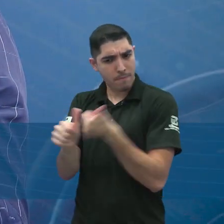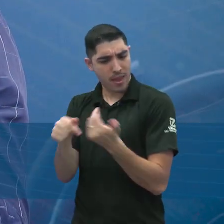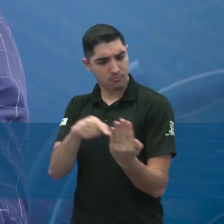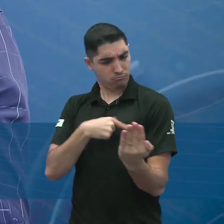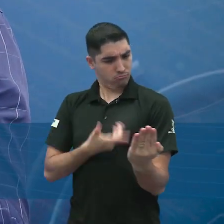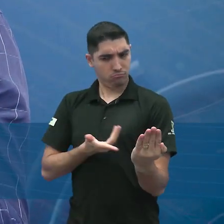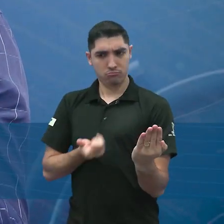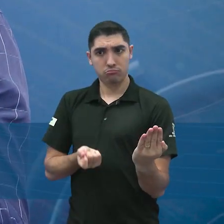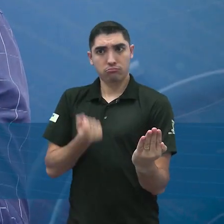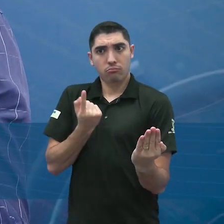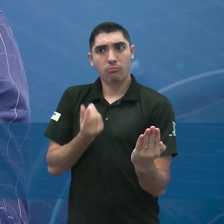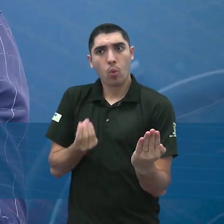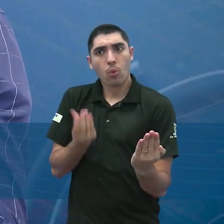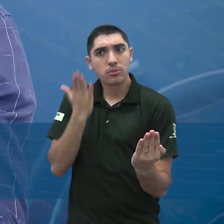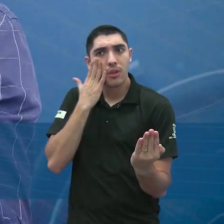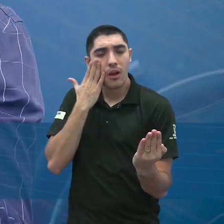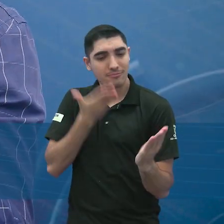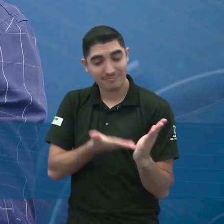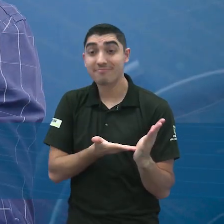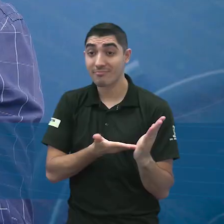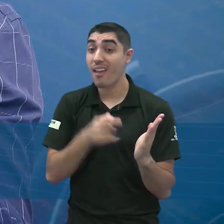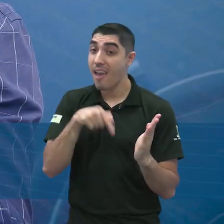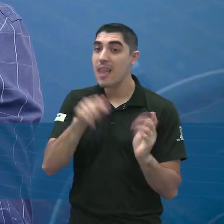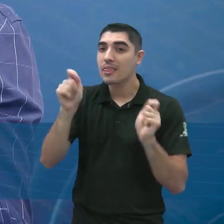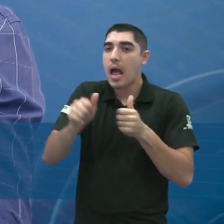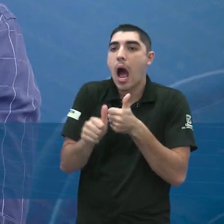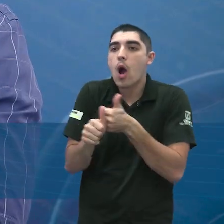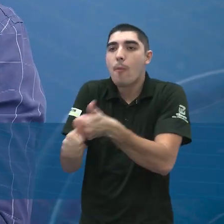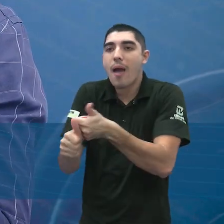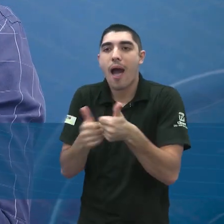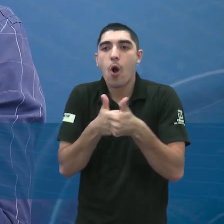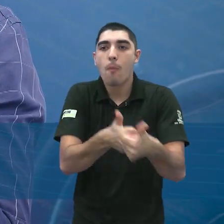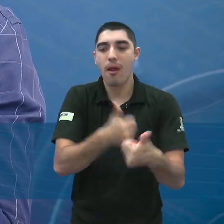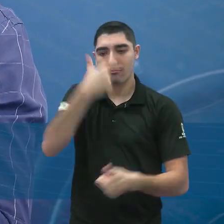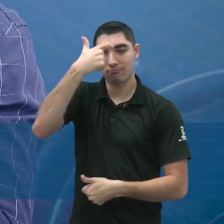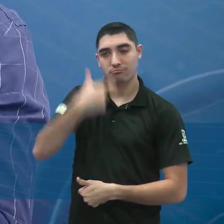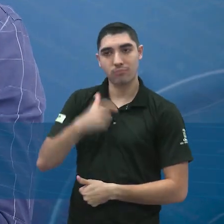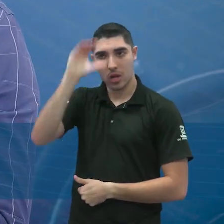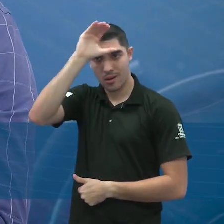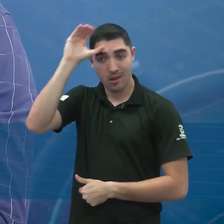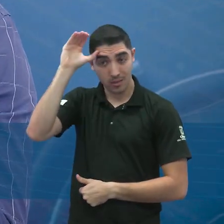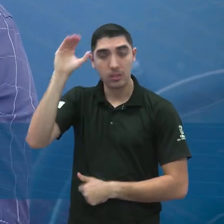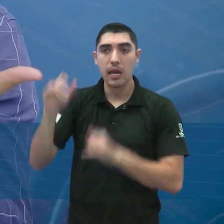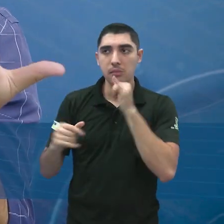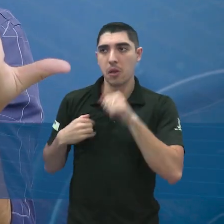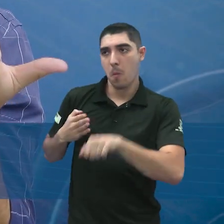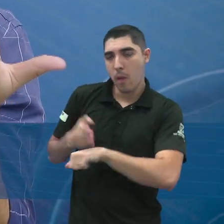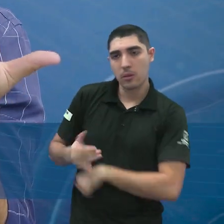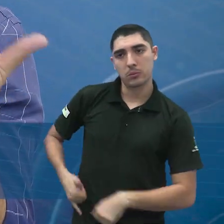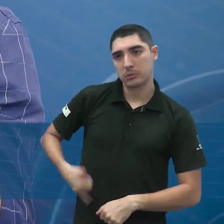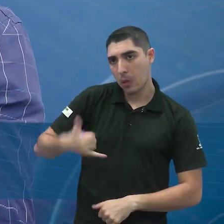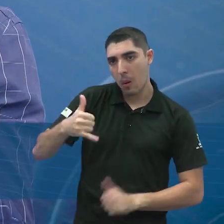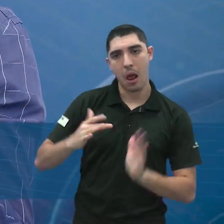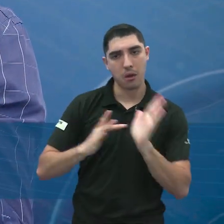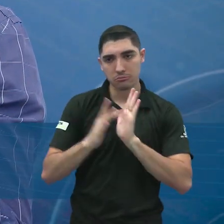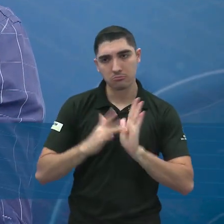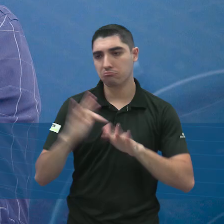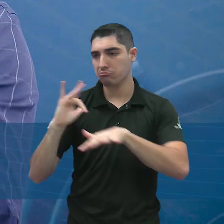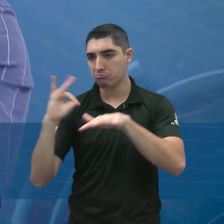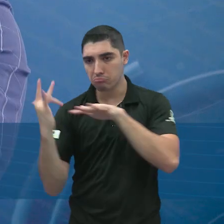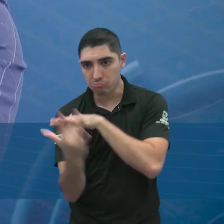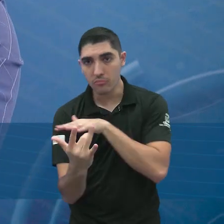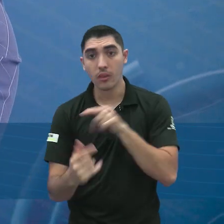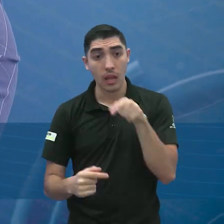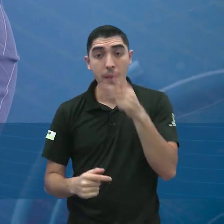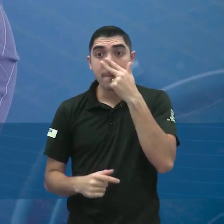hoje... Realmente ele consegue acompanhar a jornada do consumidor em várias plataformas. Se você entra no seu computador, entra no celular, entra na sua rede social, ele